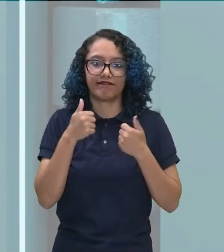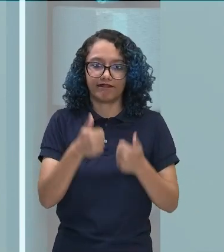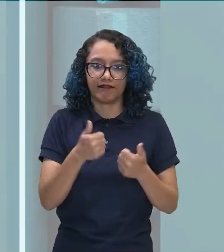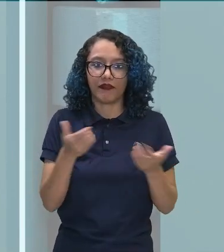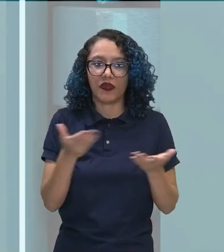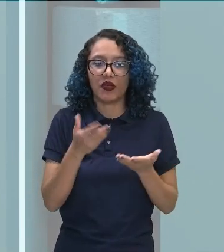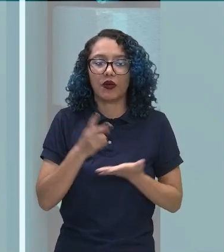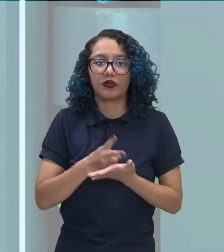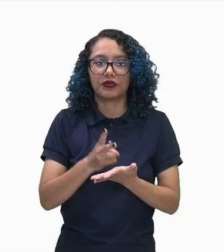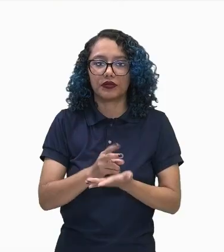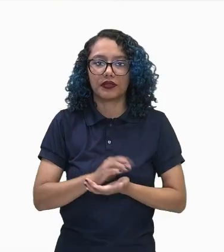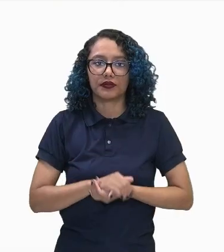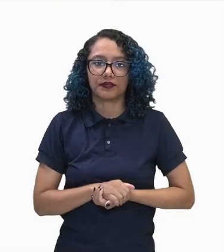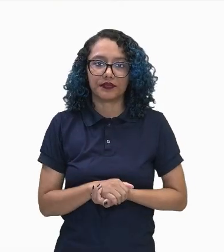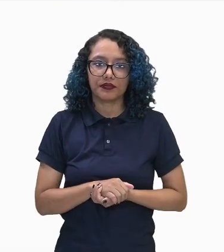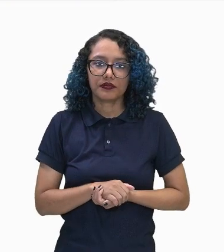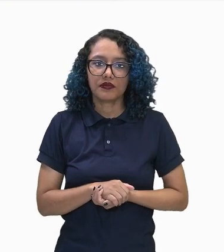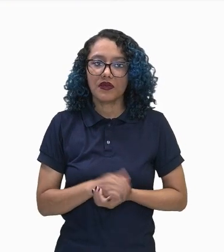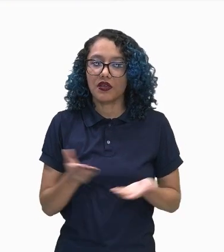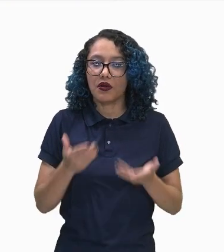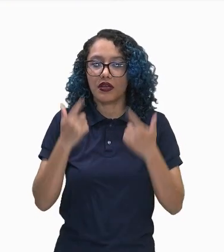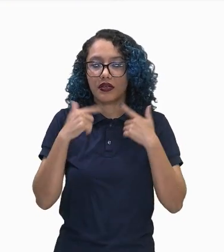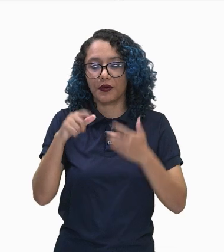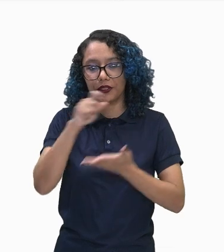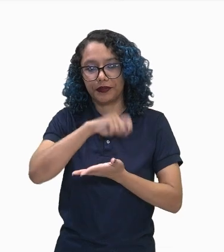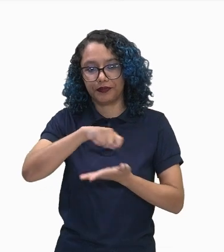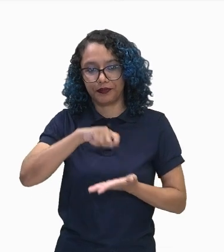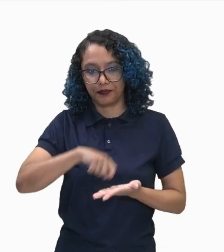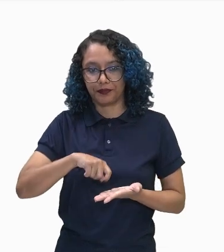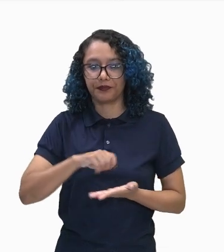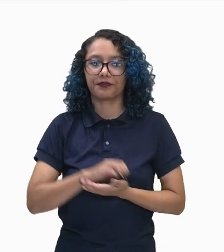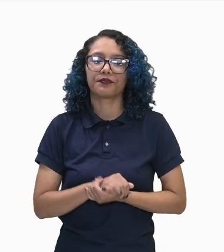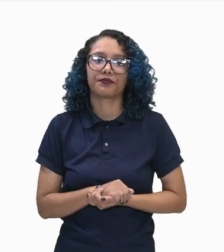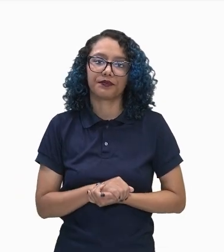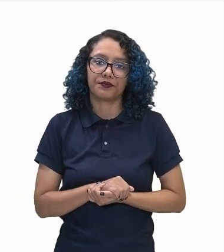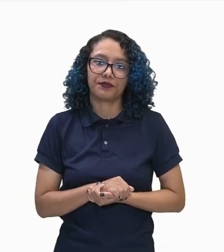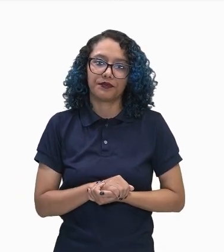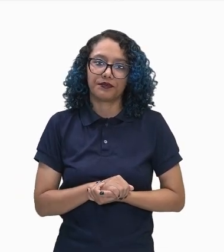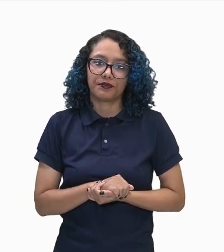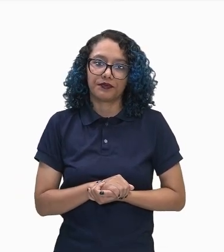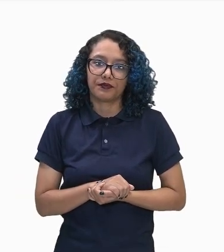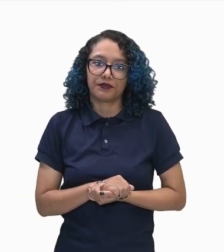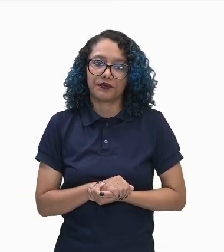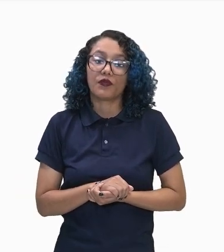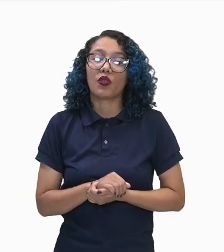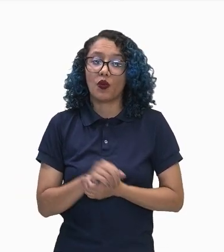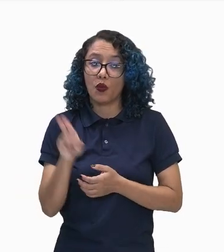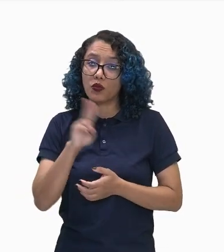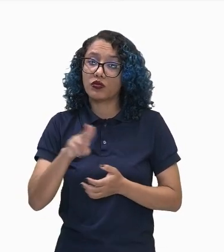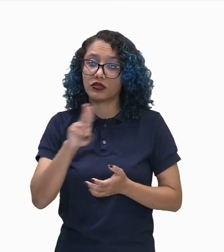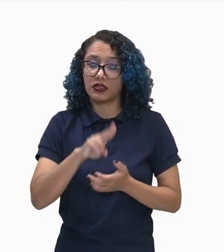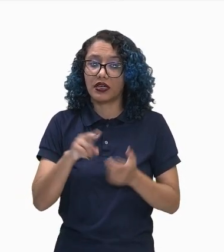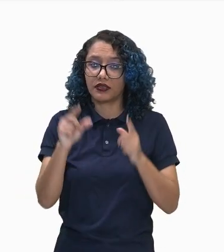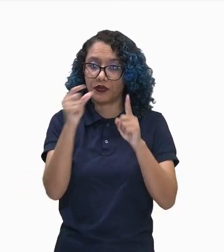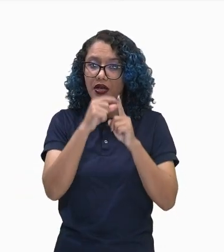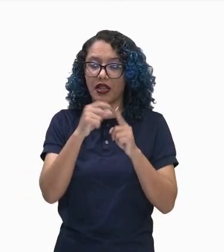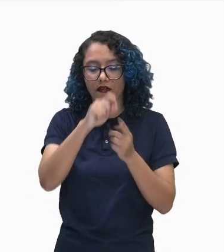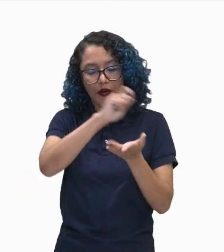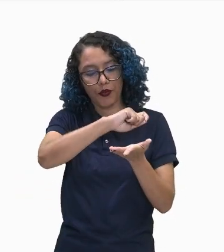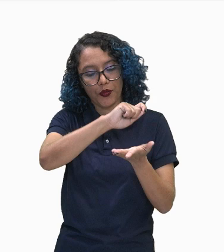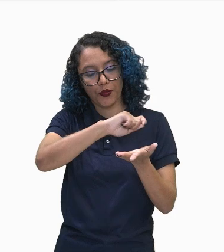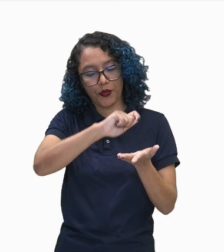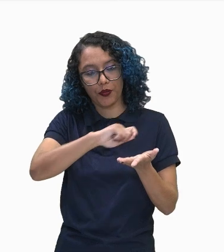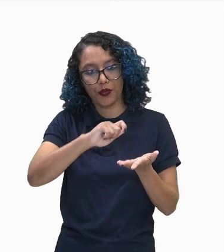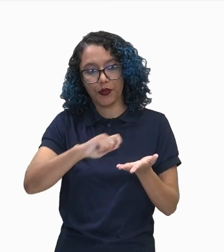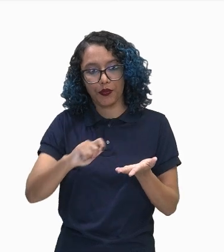sobre linguagem escrita. Utiliza palavras escritas para transmitir mensagem. É uma forma